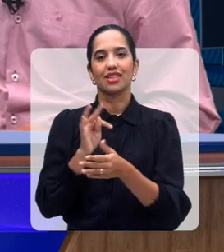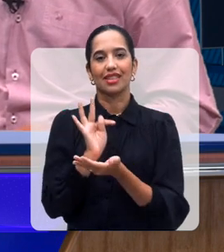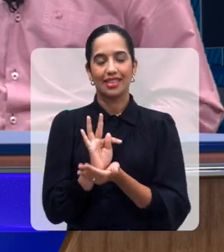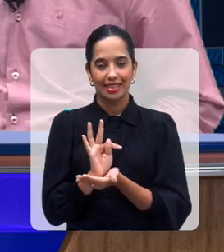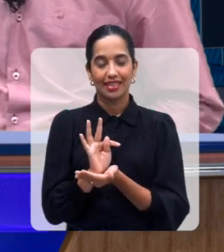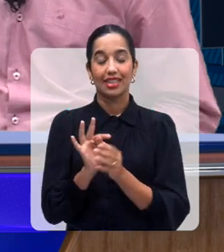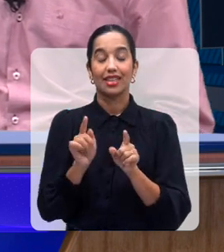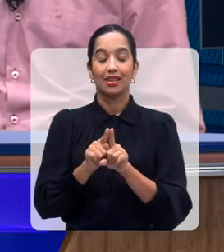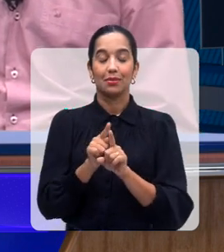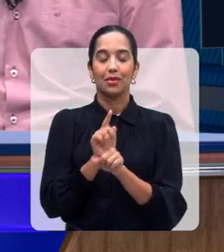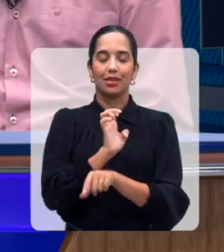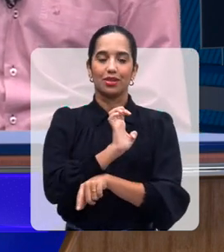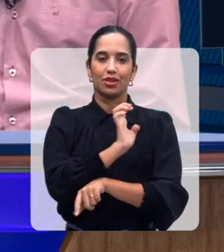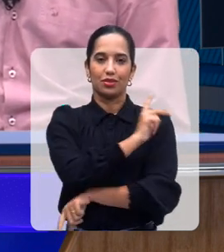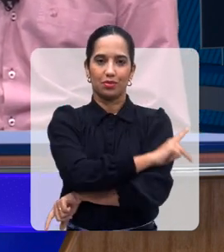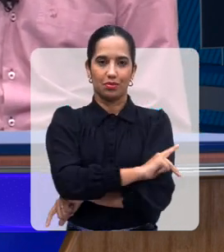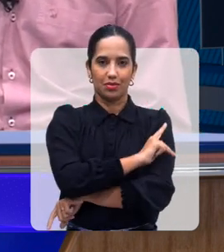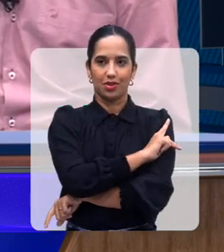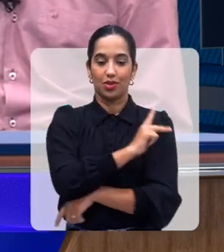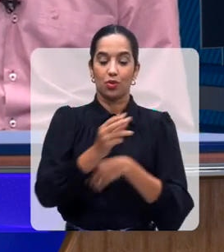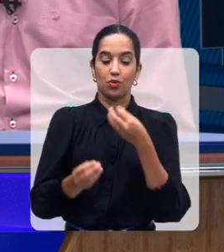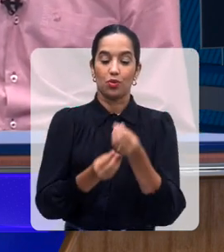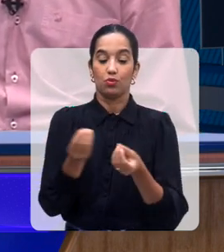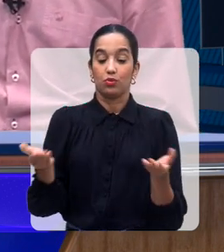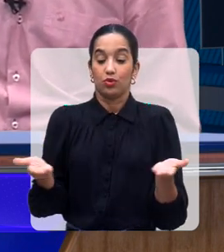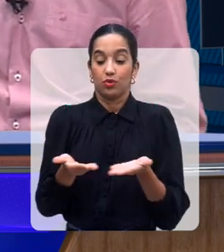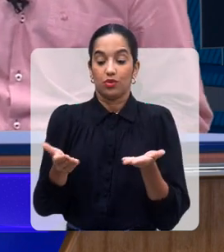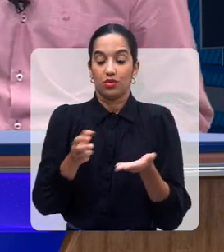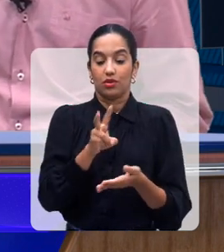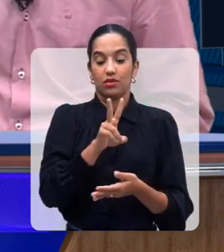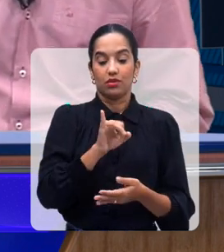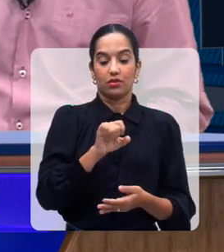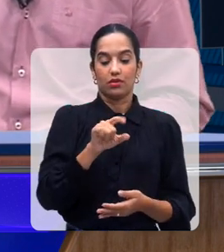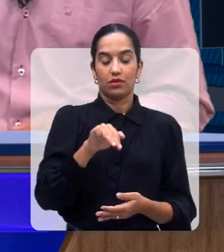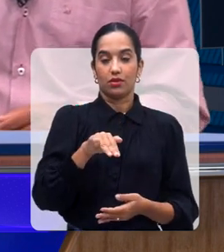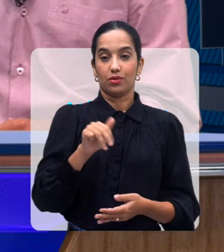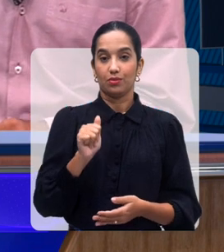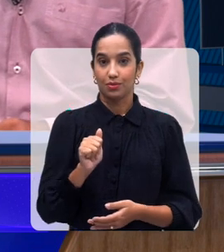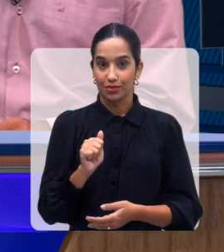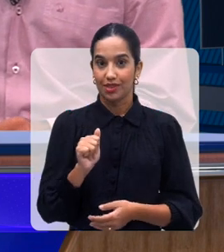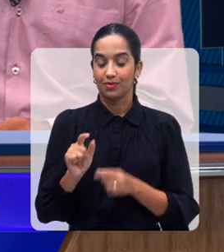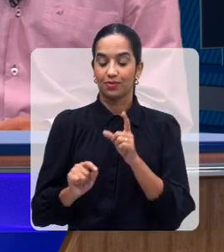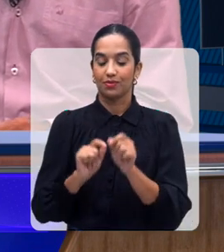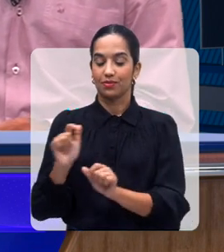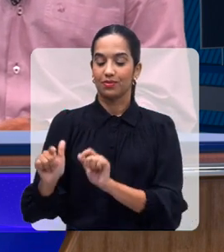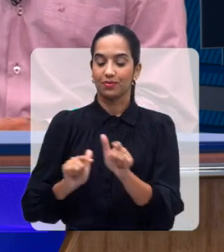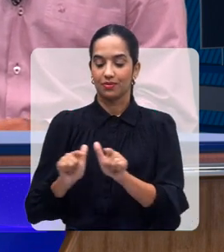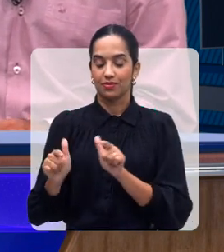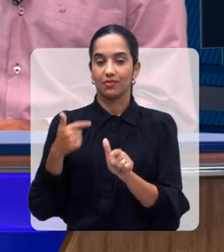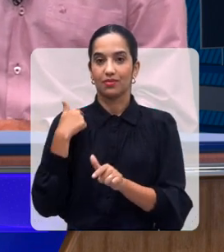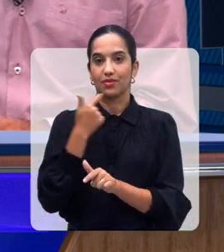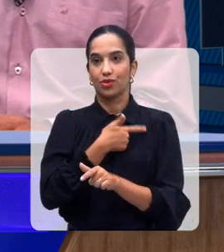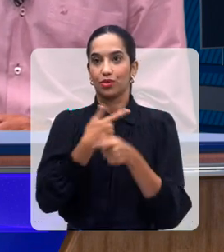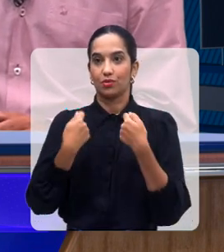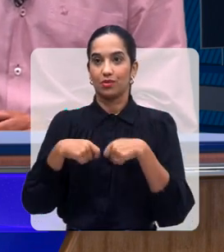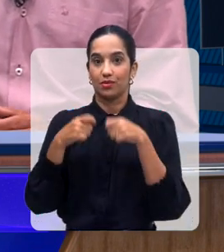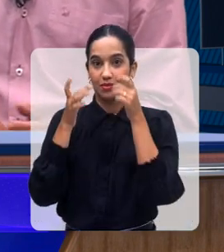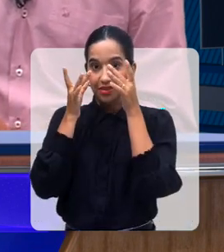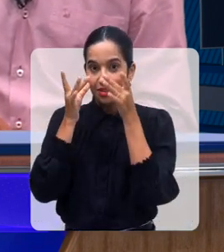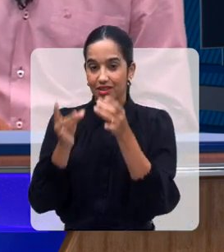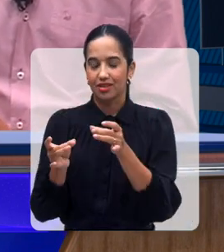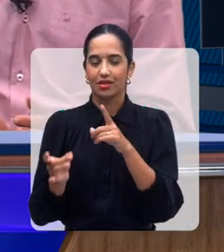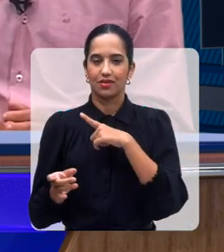mundo conhece no Piauí. E como é que está a Vilma hoje? O que é que a Vilma está fazendo que a gente tem que